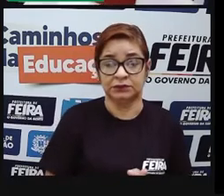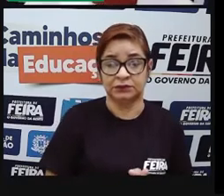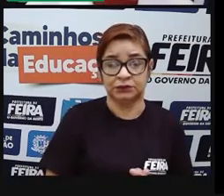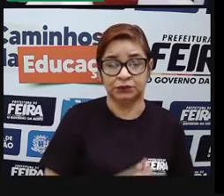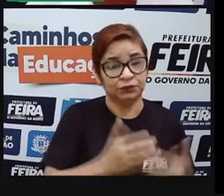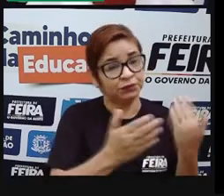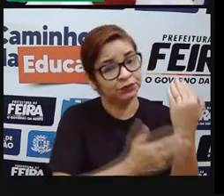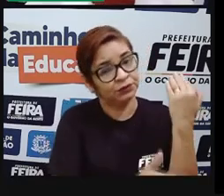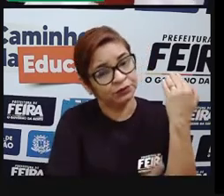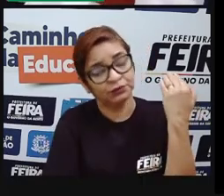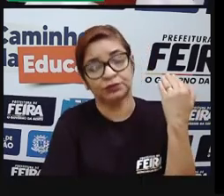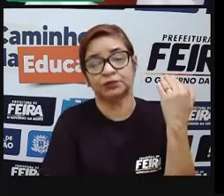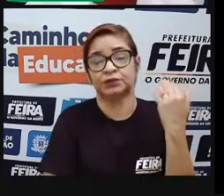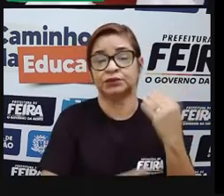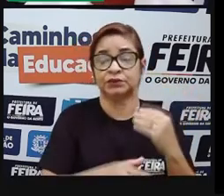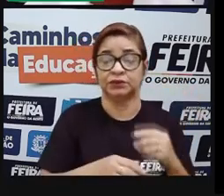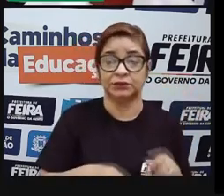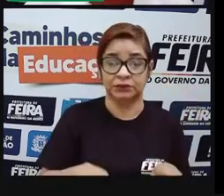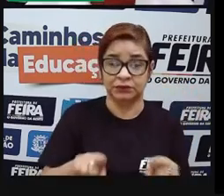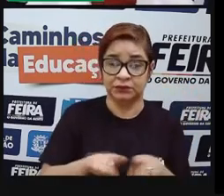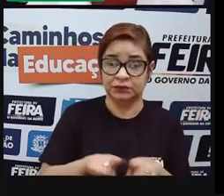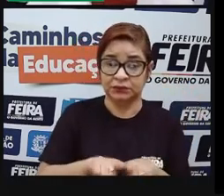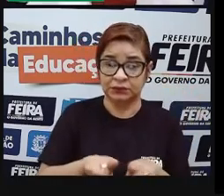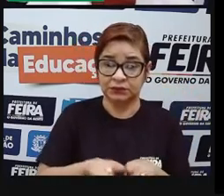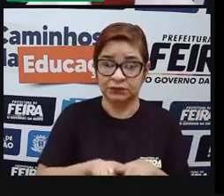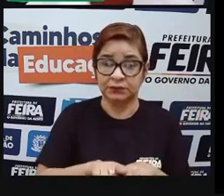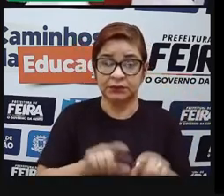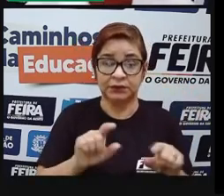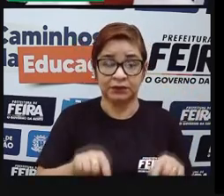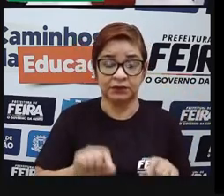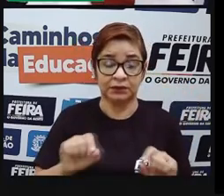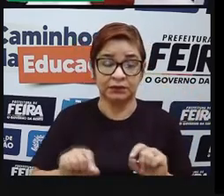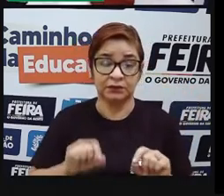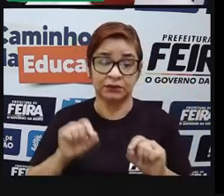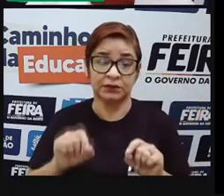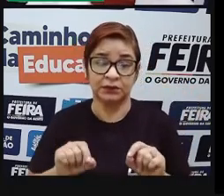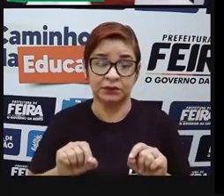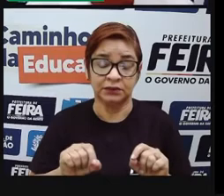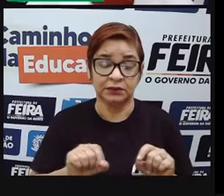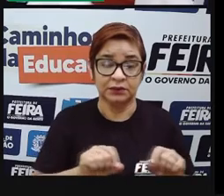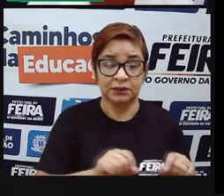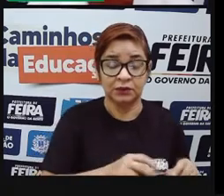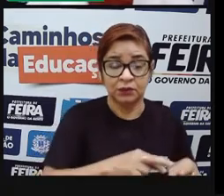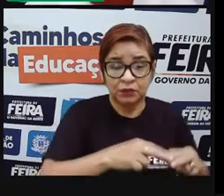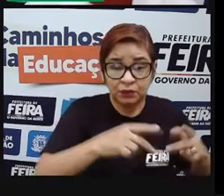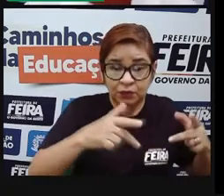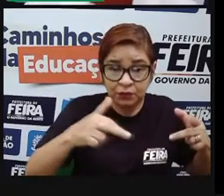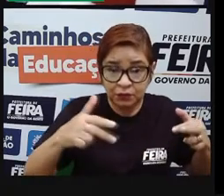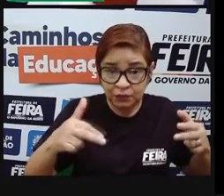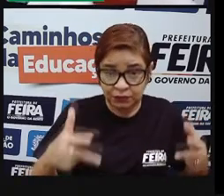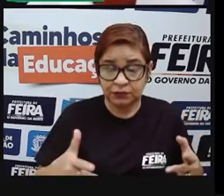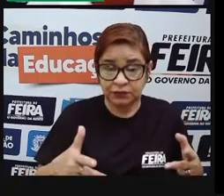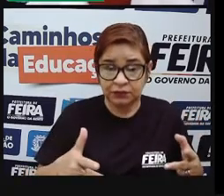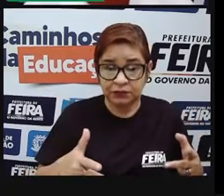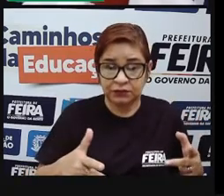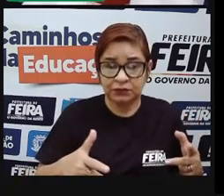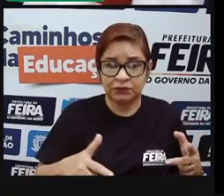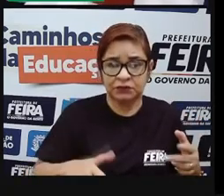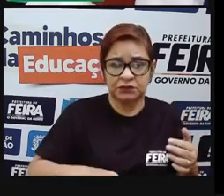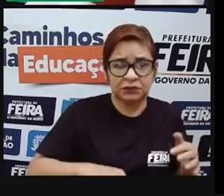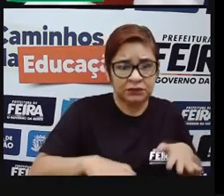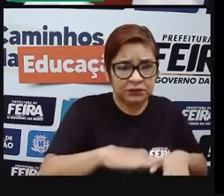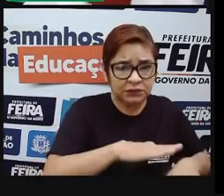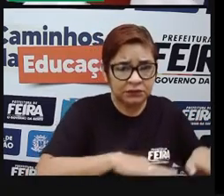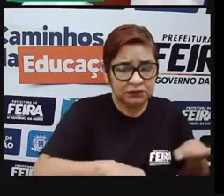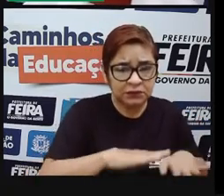com os pais da borracha e o extrativismo mineral é a retirada da natureza dos Minérios né O petróleo